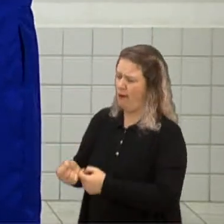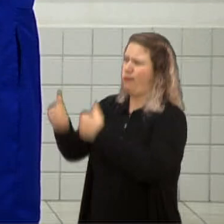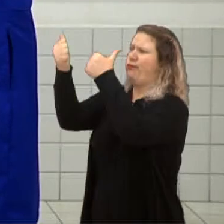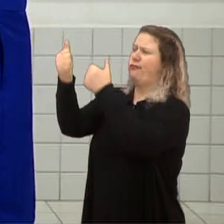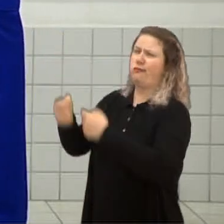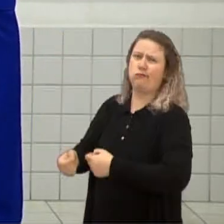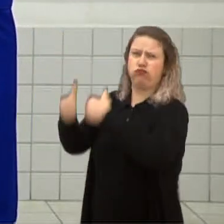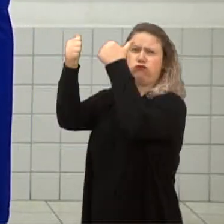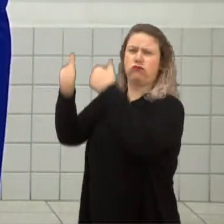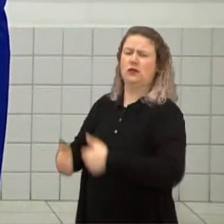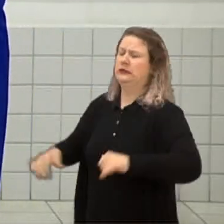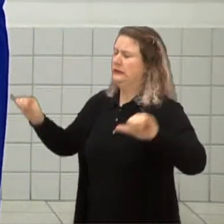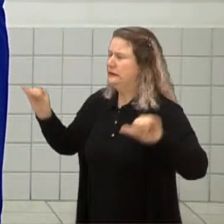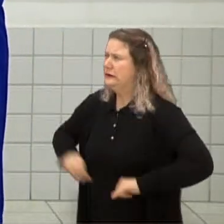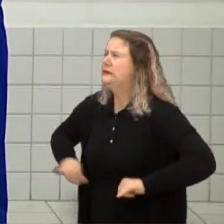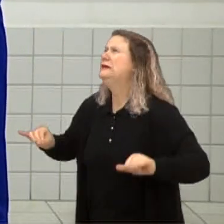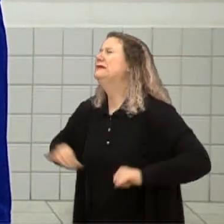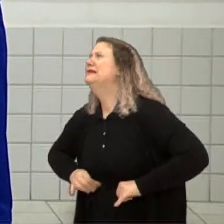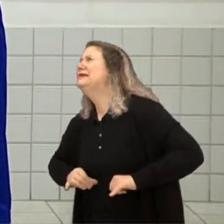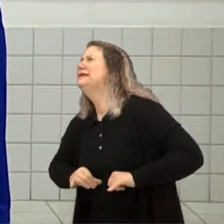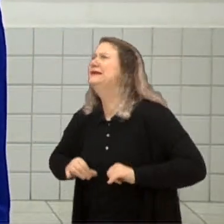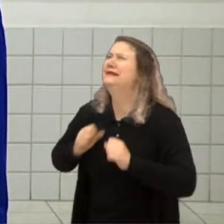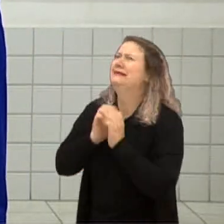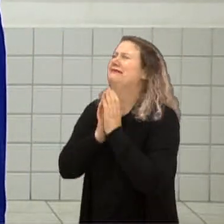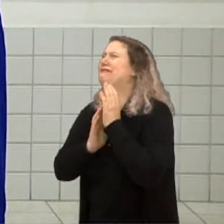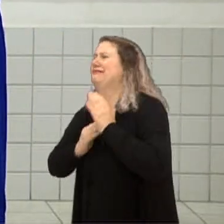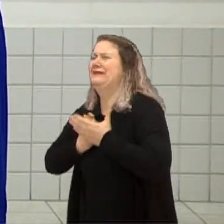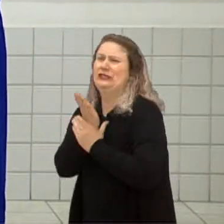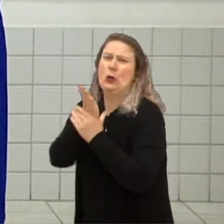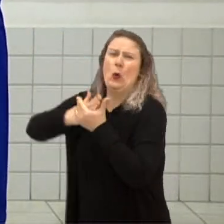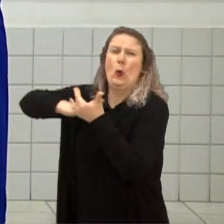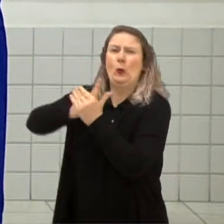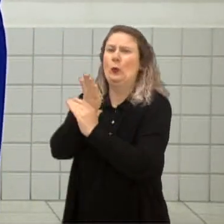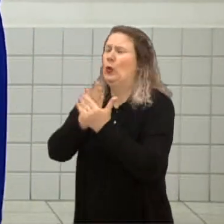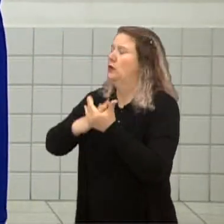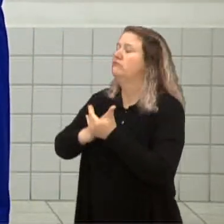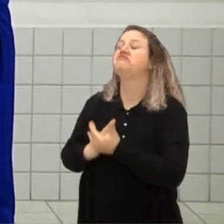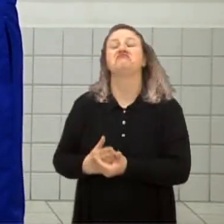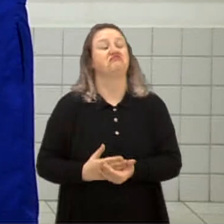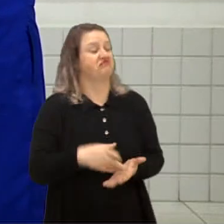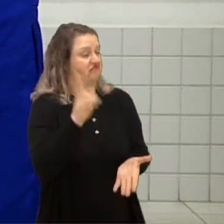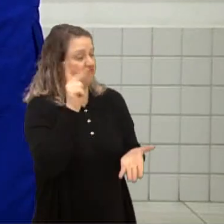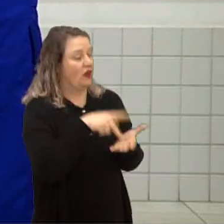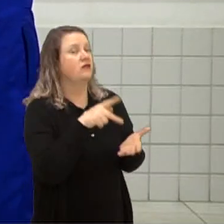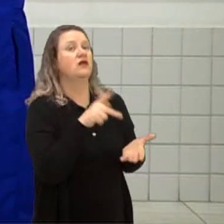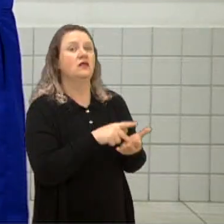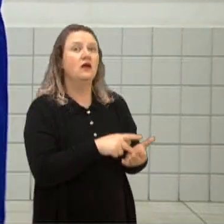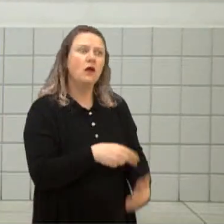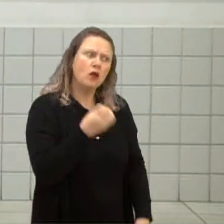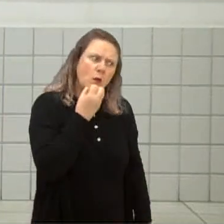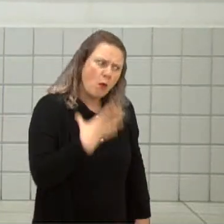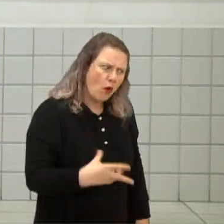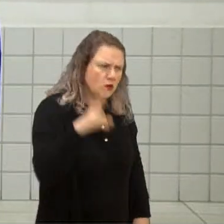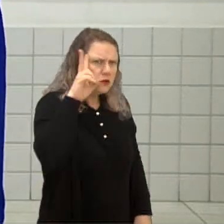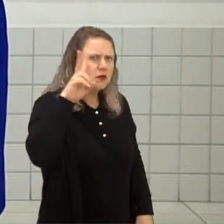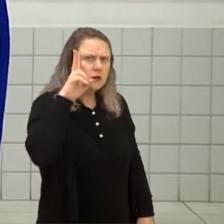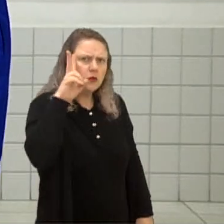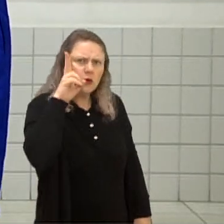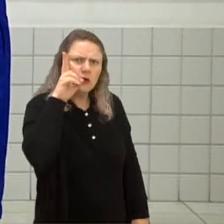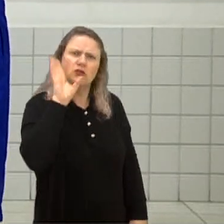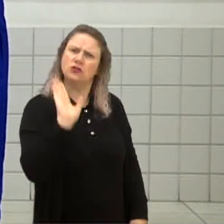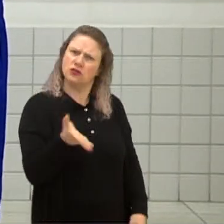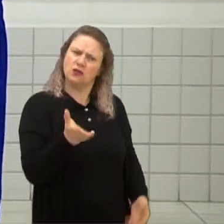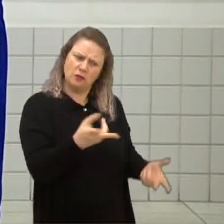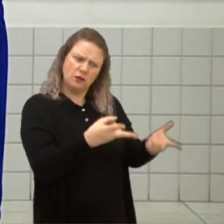de Ano Novo, de Natal, né? Porque eles escutam diferente da gente. Então, o barulho para eles é muito maior. Bem lembrado, Fran. Vocês já repararam nisso,